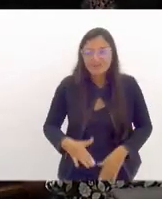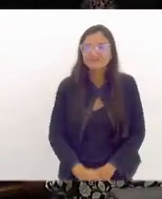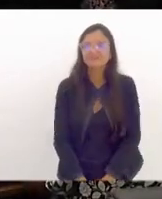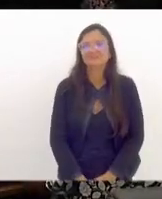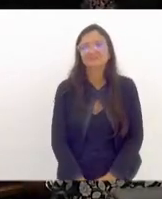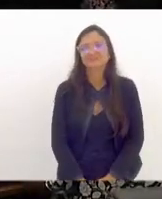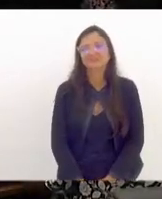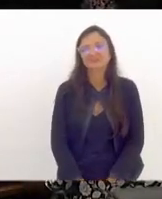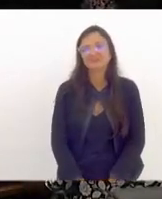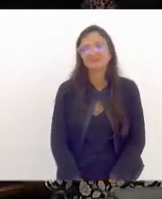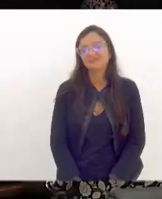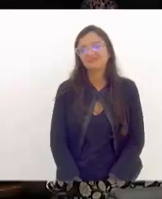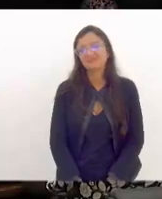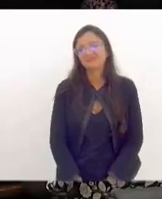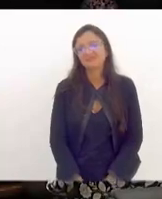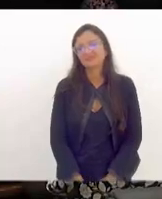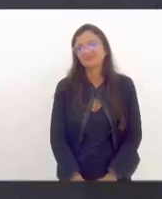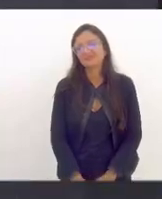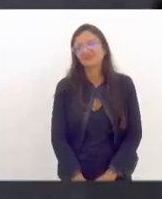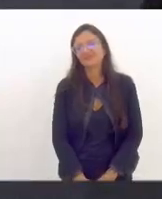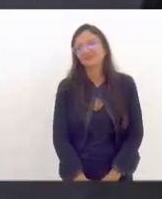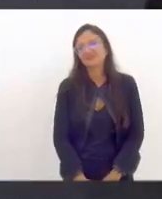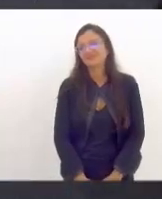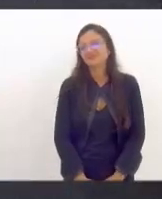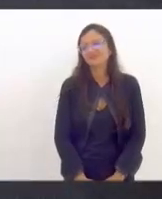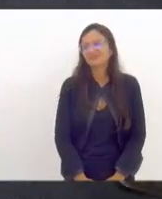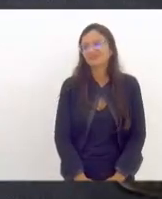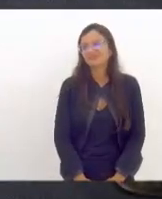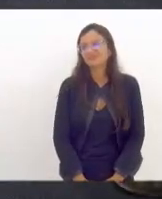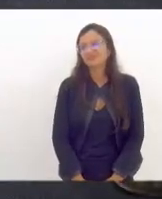Festival do Camarão da Ilha do Araújo